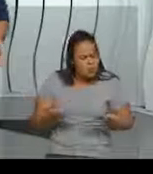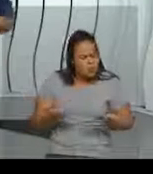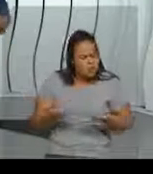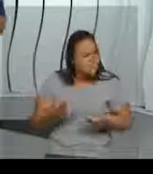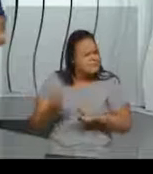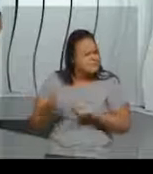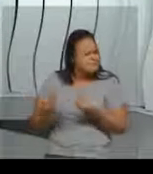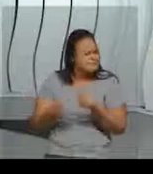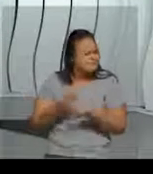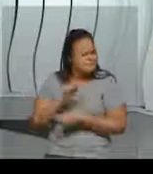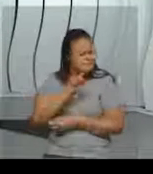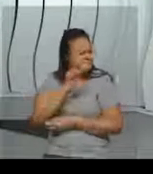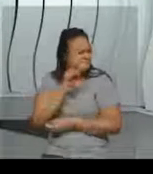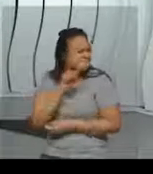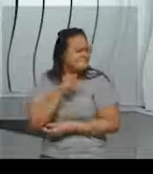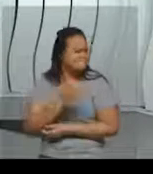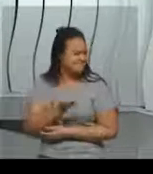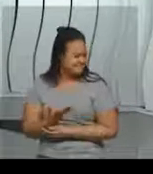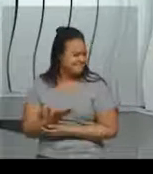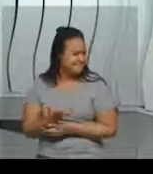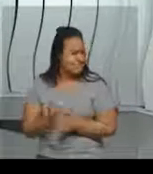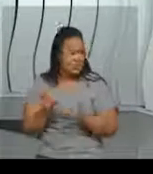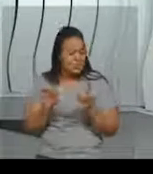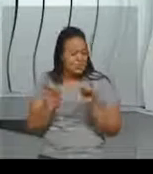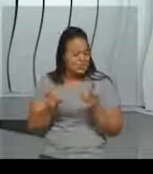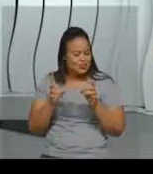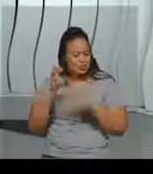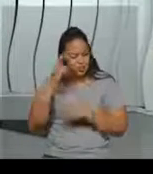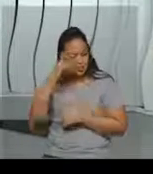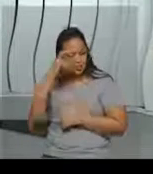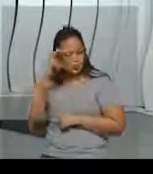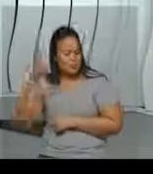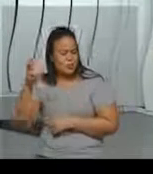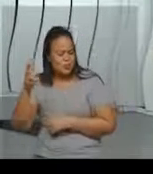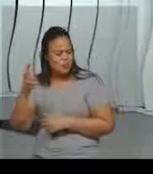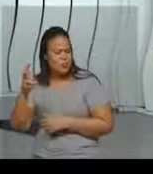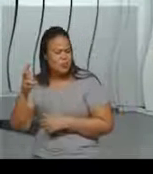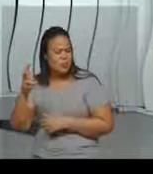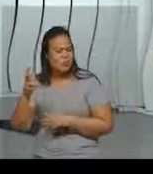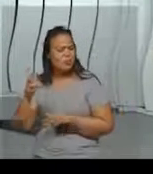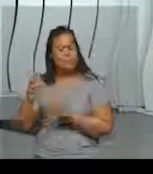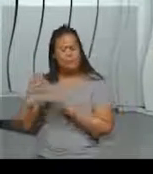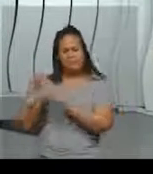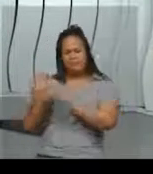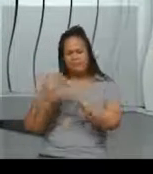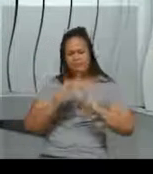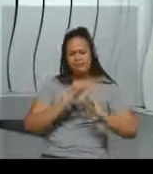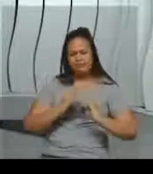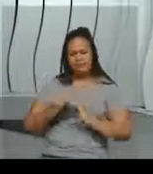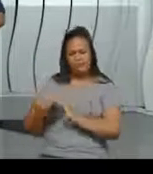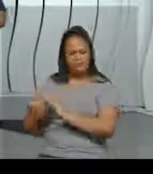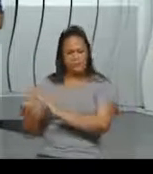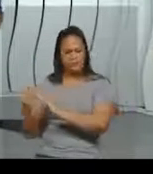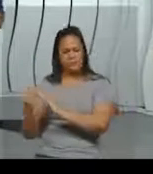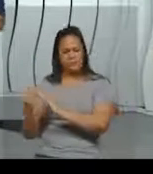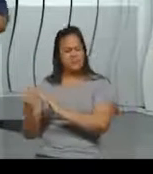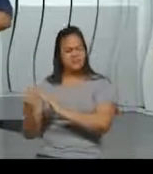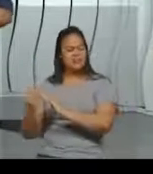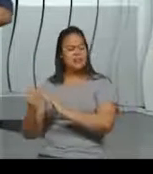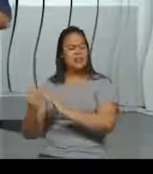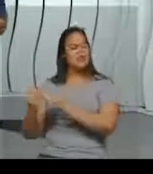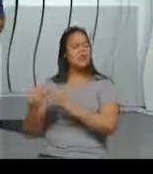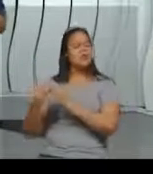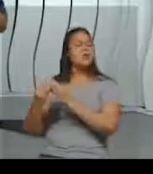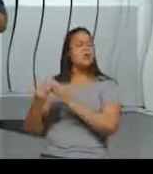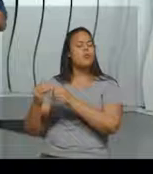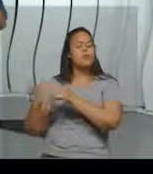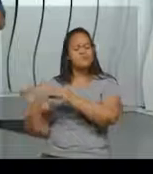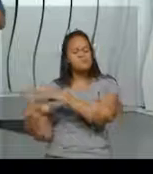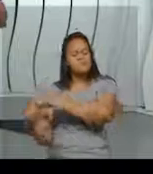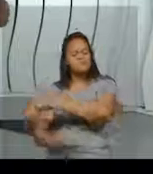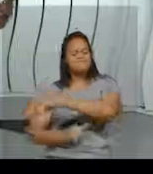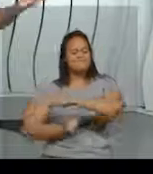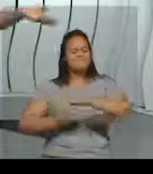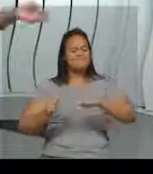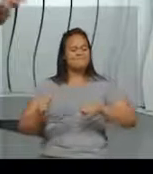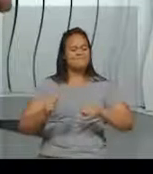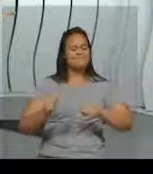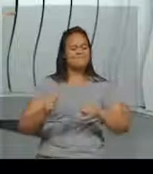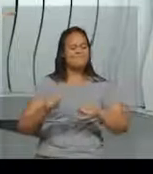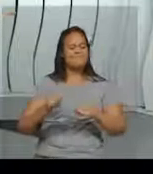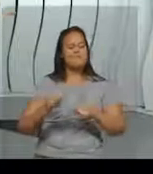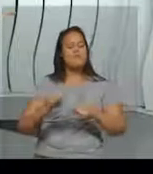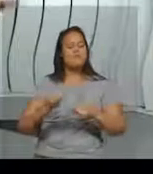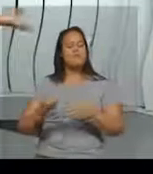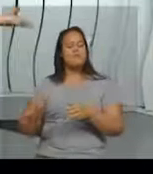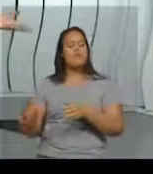contemporaneidade. Será que elas ficaram somente na cultura do gueto, das favelas, da periferia? Ou elas foram transformadas e têm